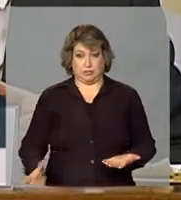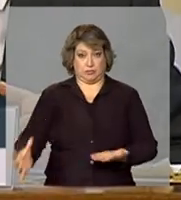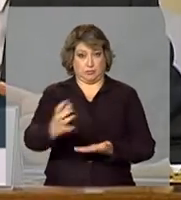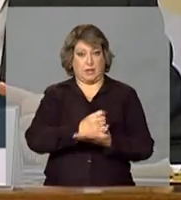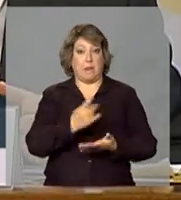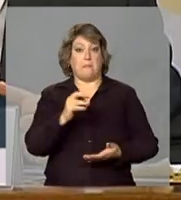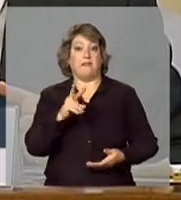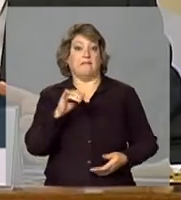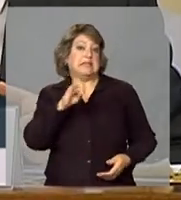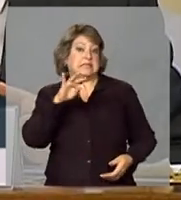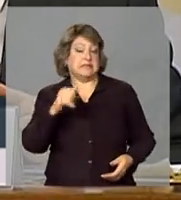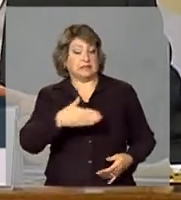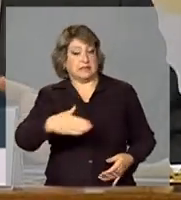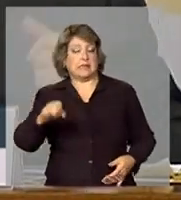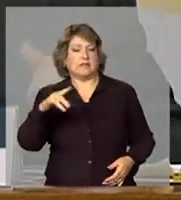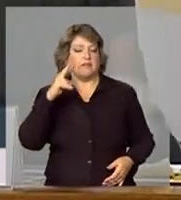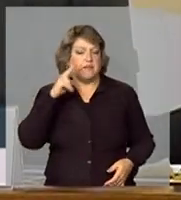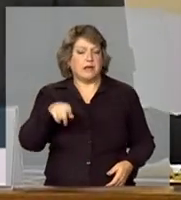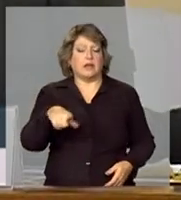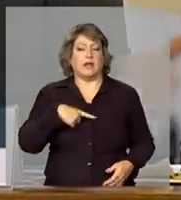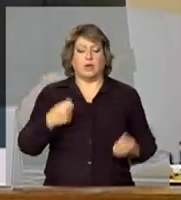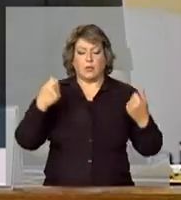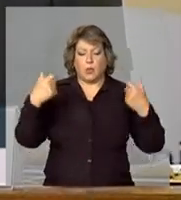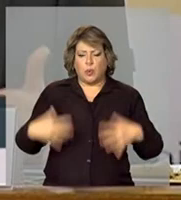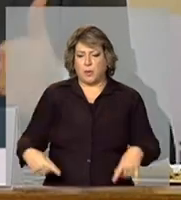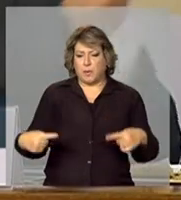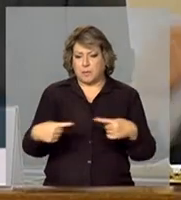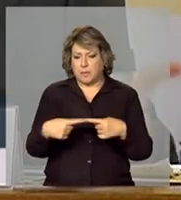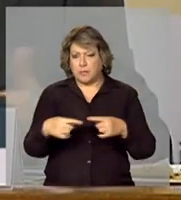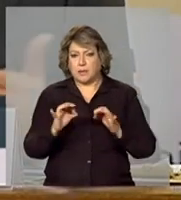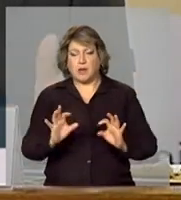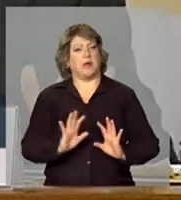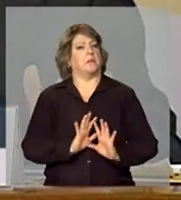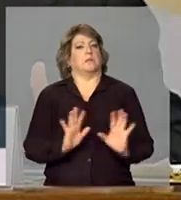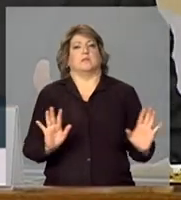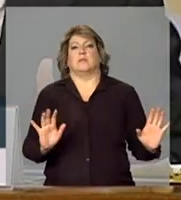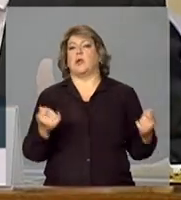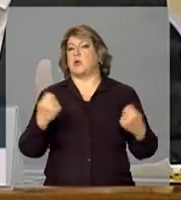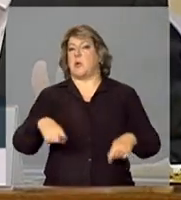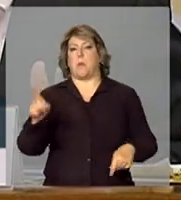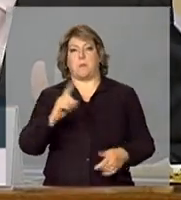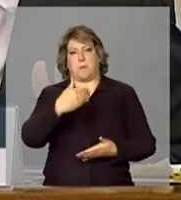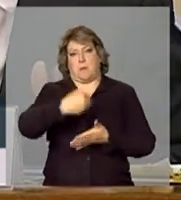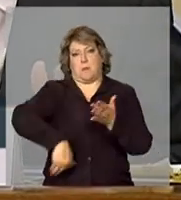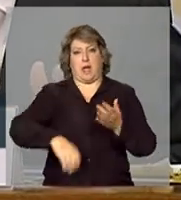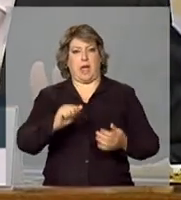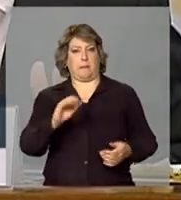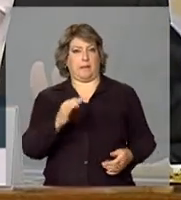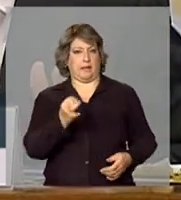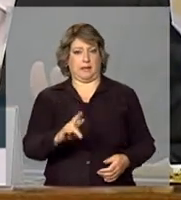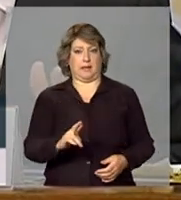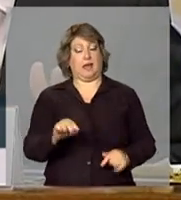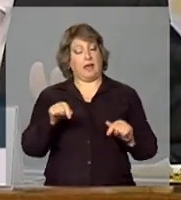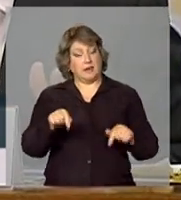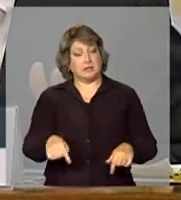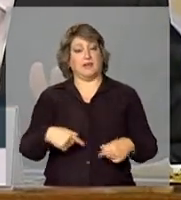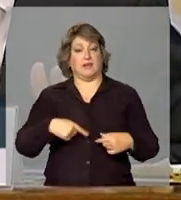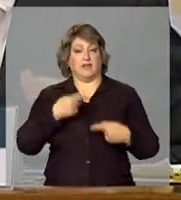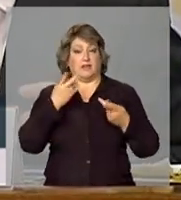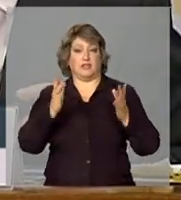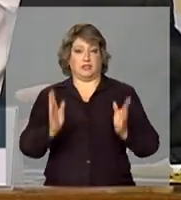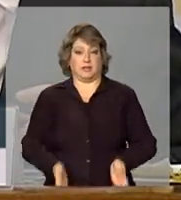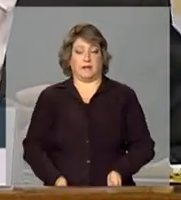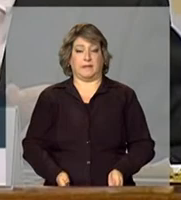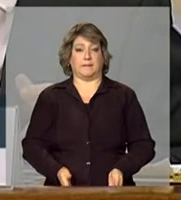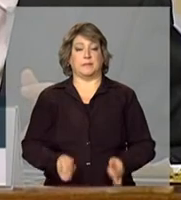prevista se verificar né EA despesa for essa nós não precisaremos a bater é isso que está dito aqui está dito